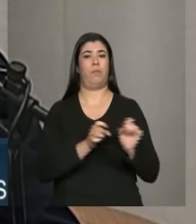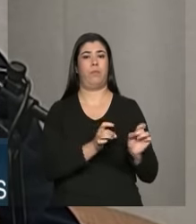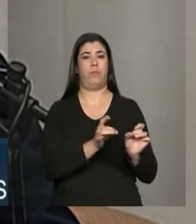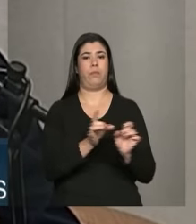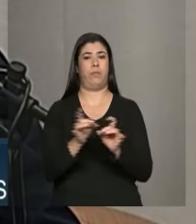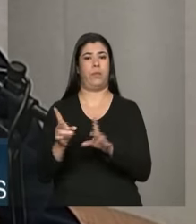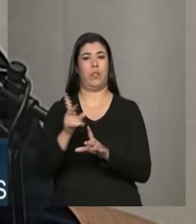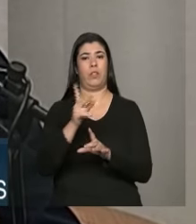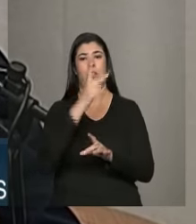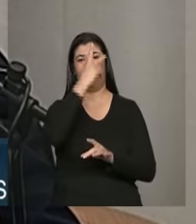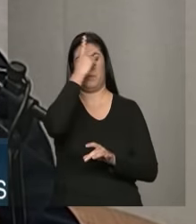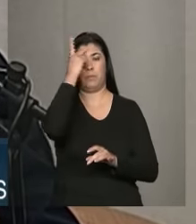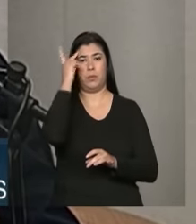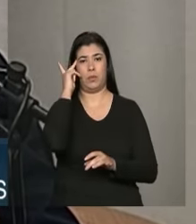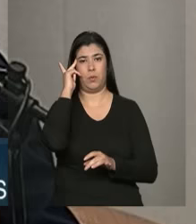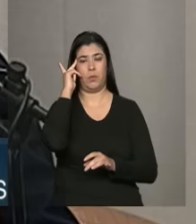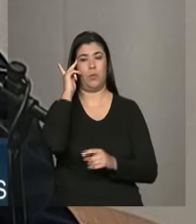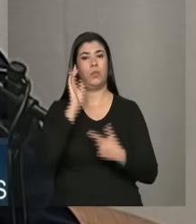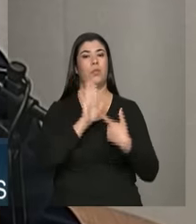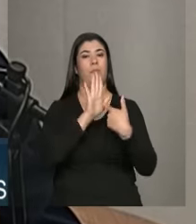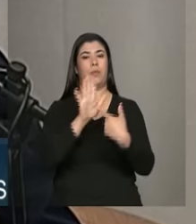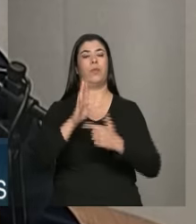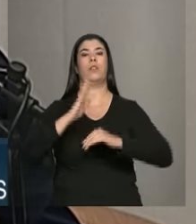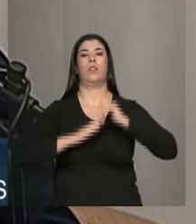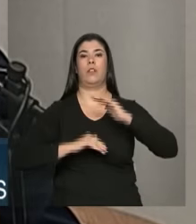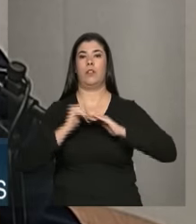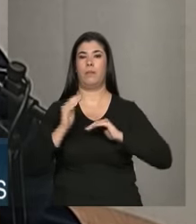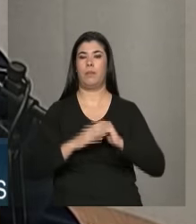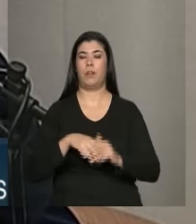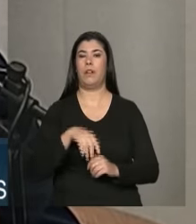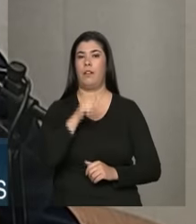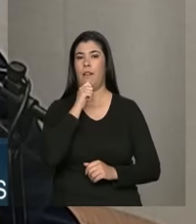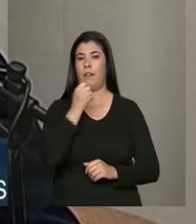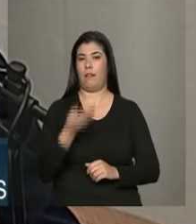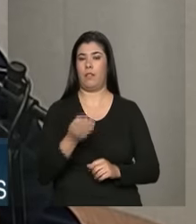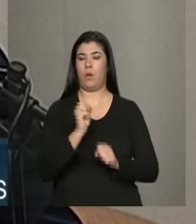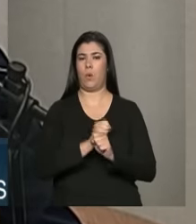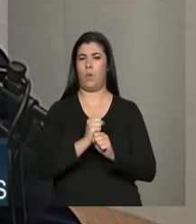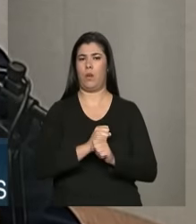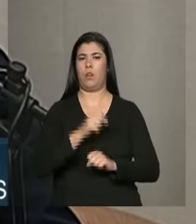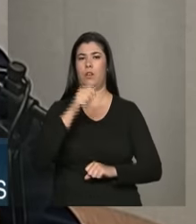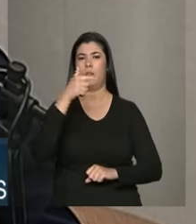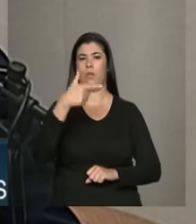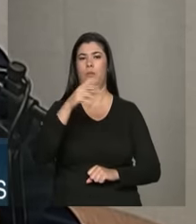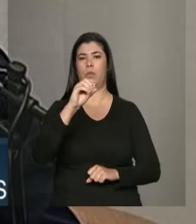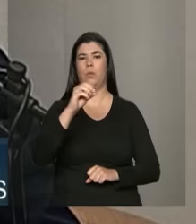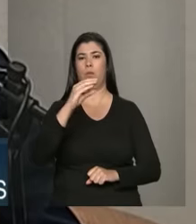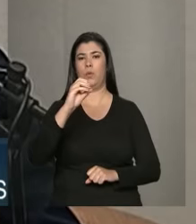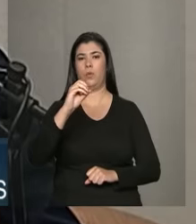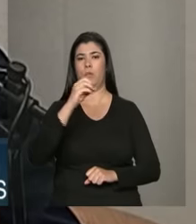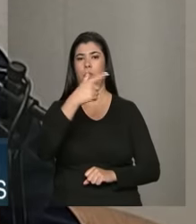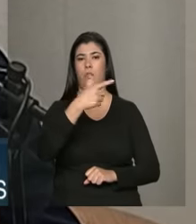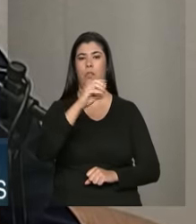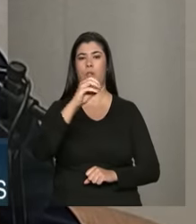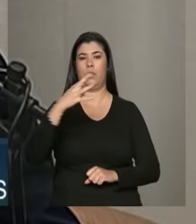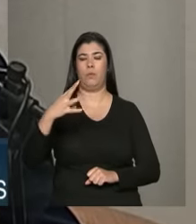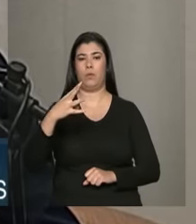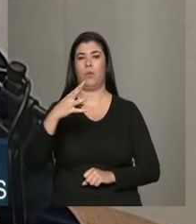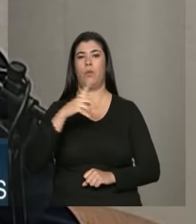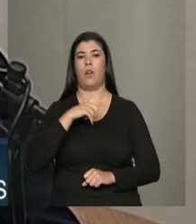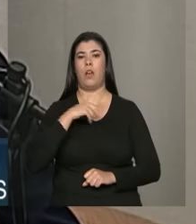concretude quando a gente vê que ainda em 2004 o Brasil ratifica o protocolo de